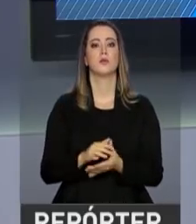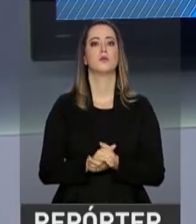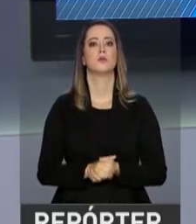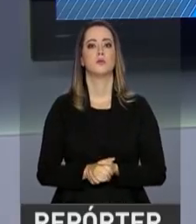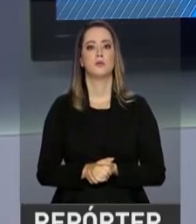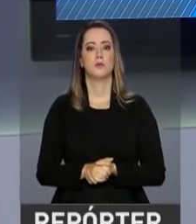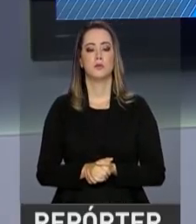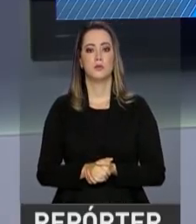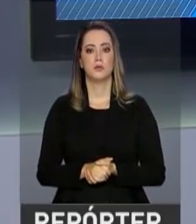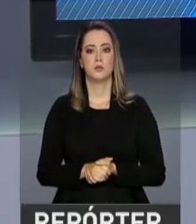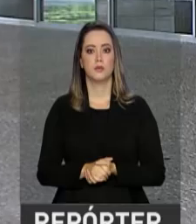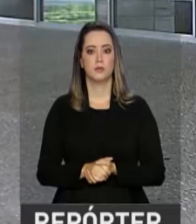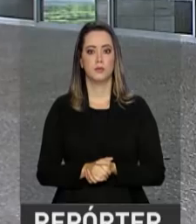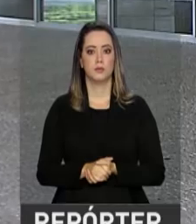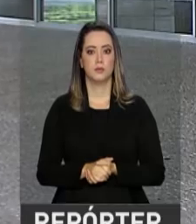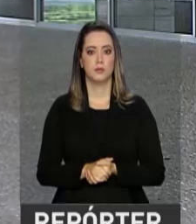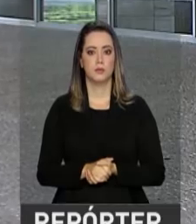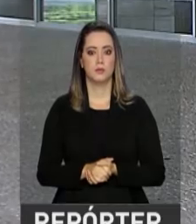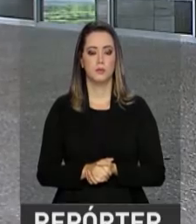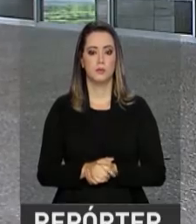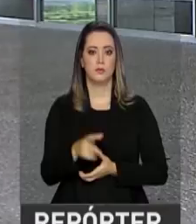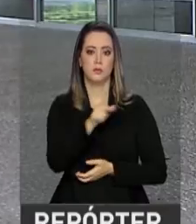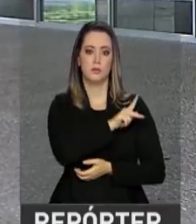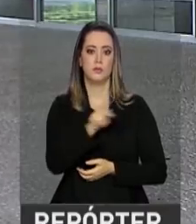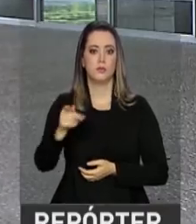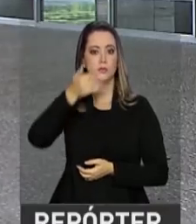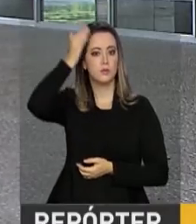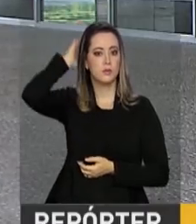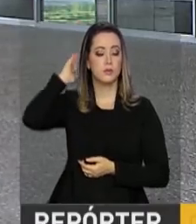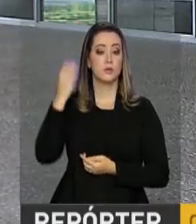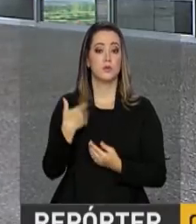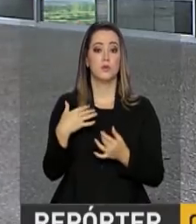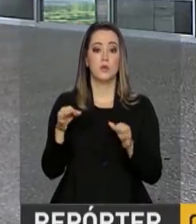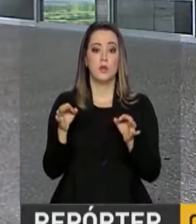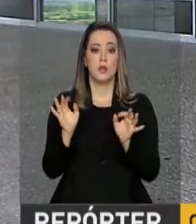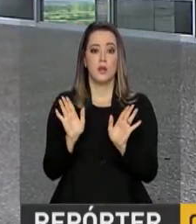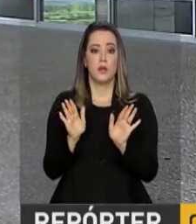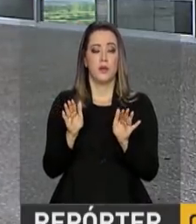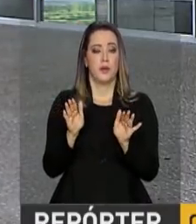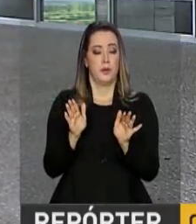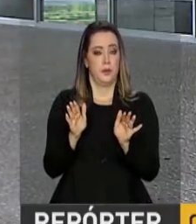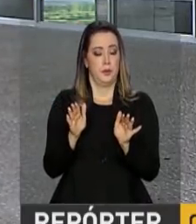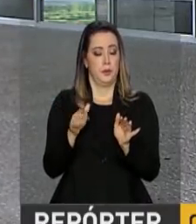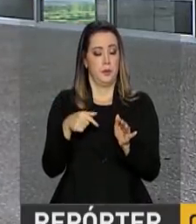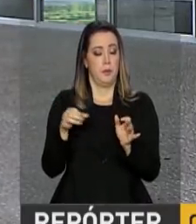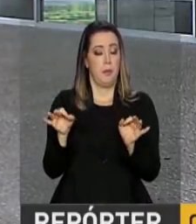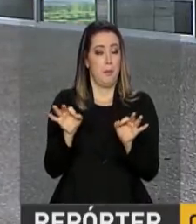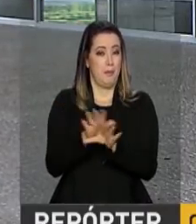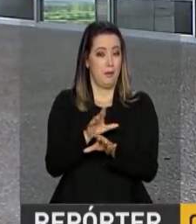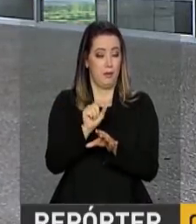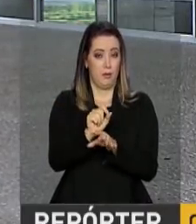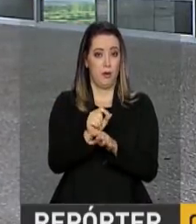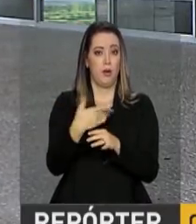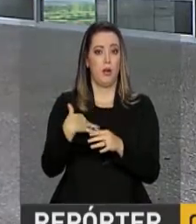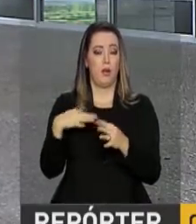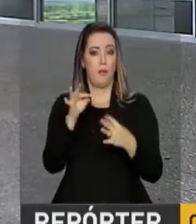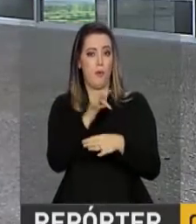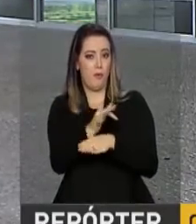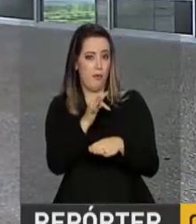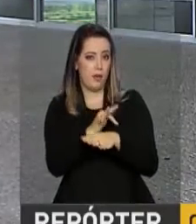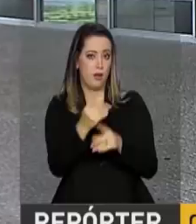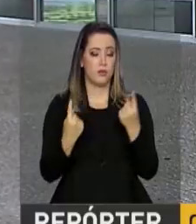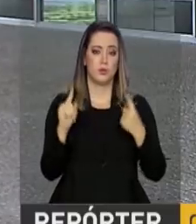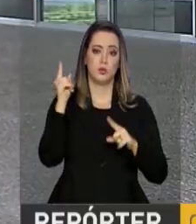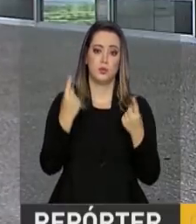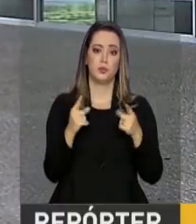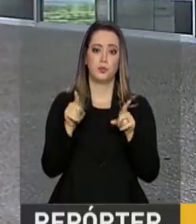lopes o presidente michel temer e interrompeu o feriado de carnaval para viajar a boa vista capital de